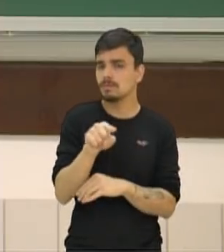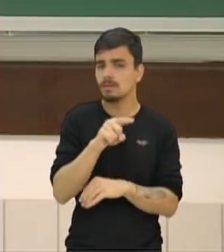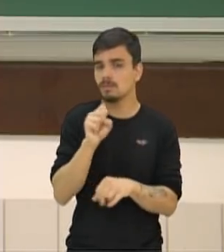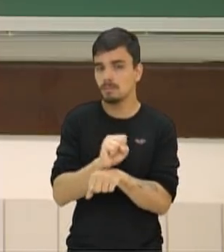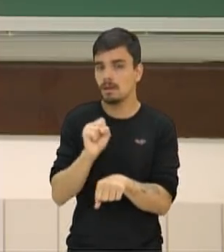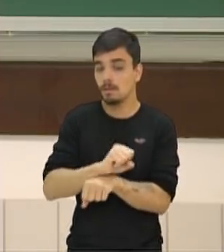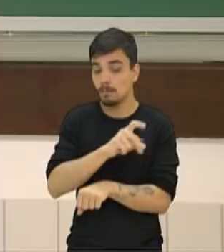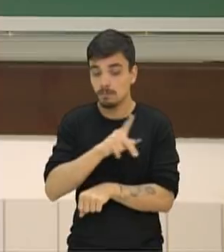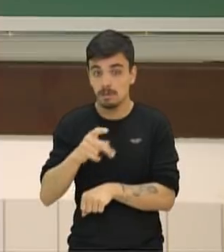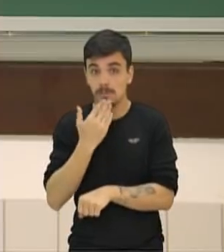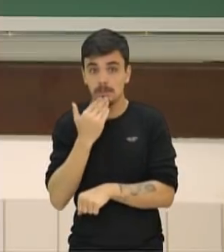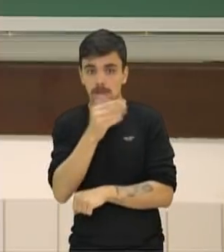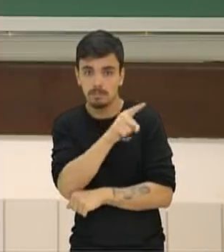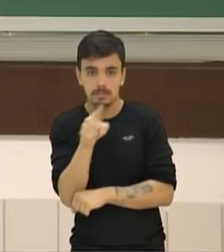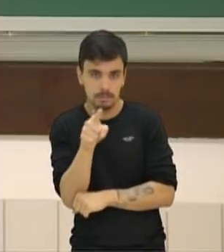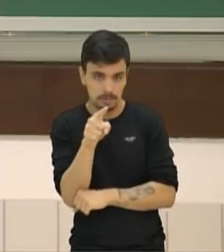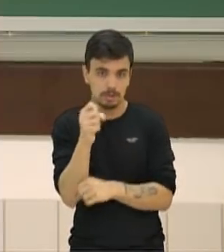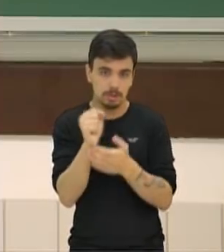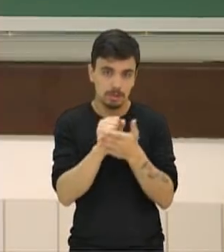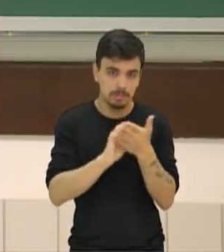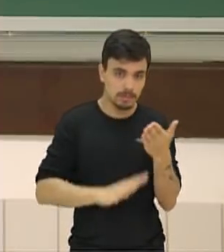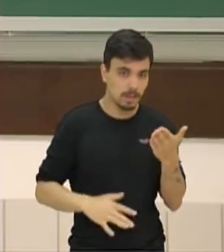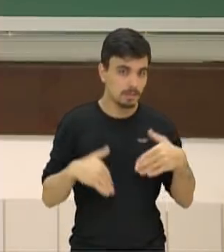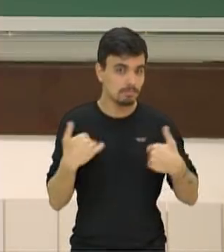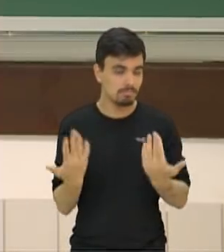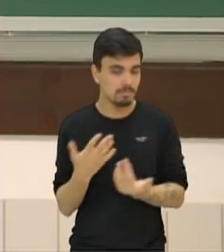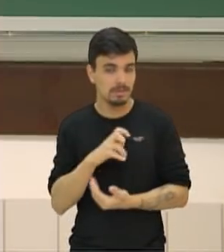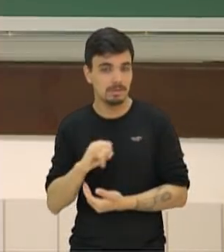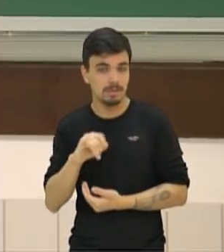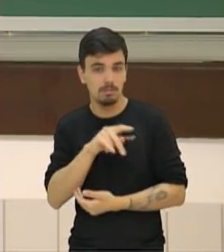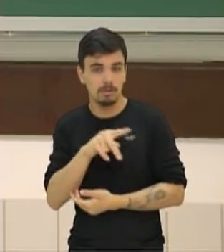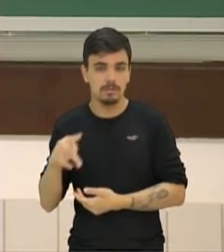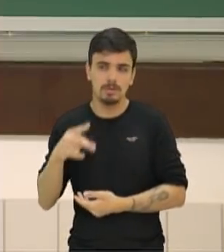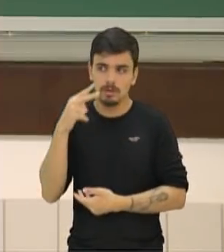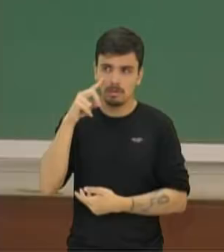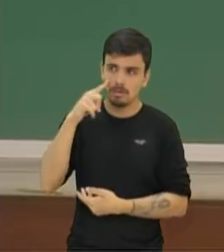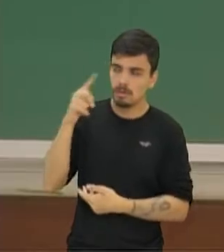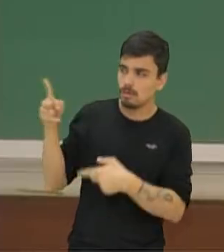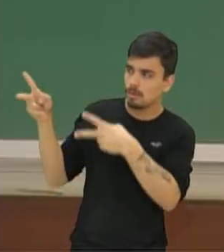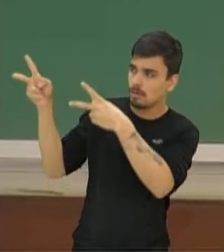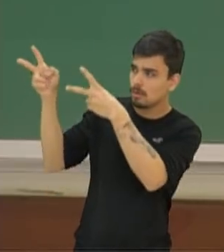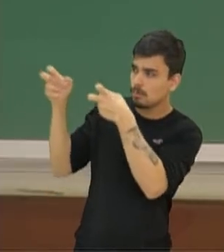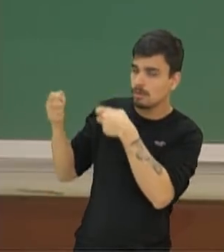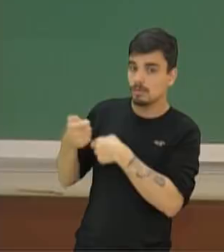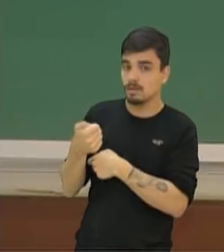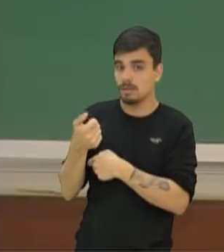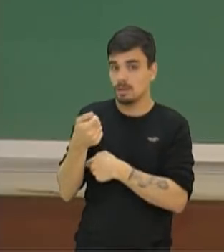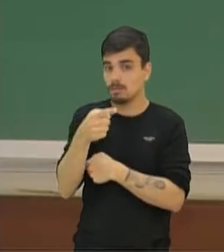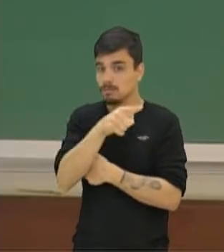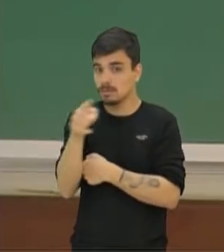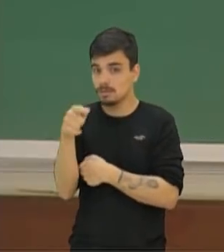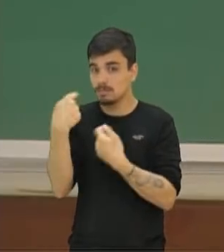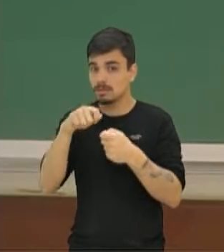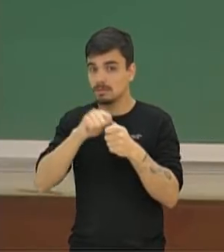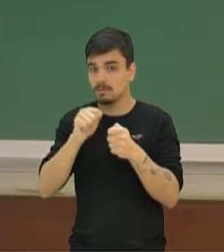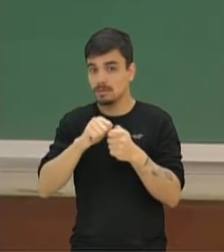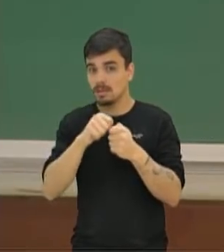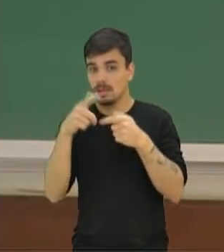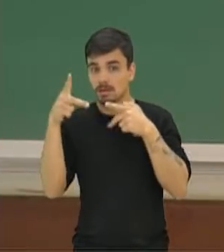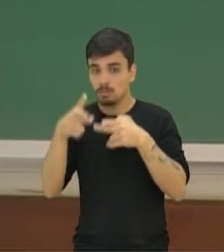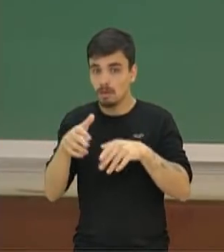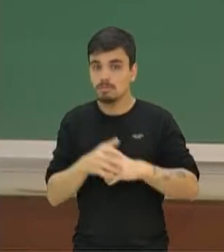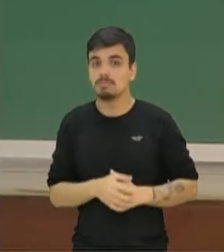esperavam que a professora ia pedir isso como atividade, né? Se a professora tivesse falado, observe que daqui a pouquinho vocês vão ter que fazer igualzinho,